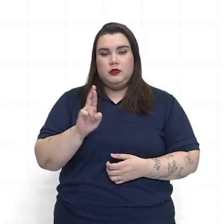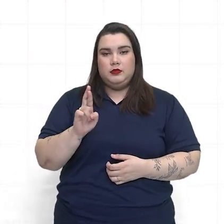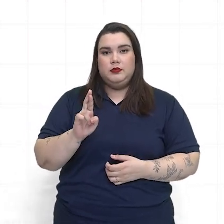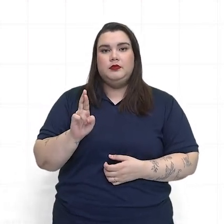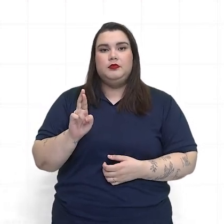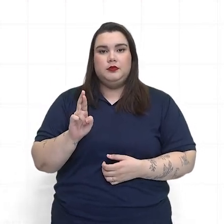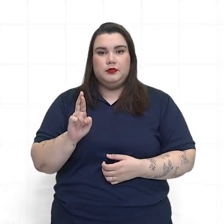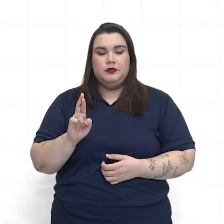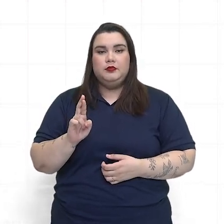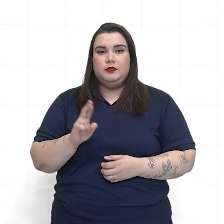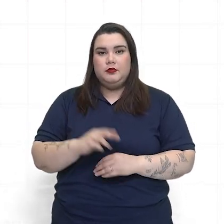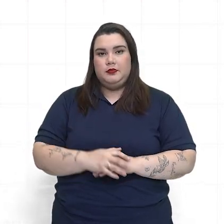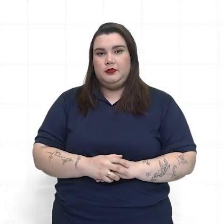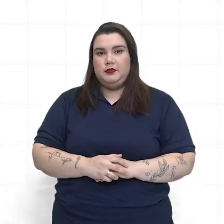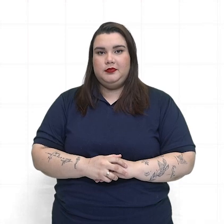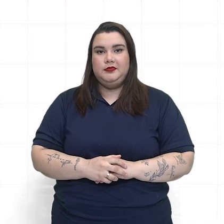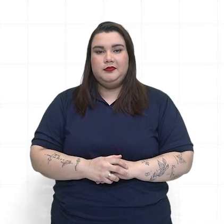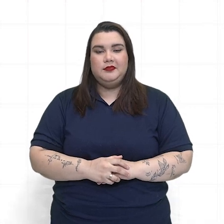o valor de